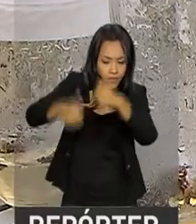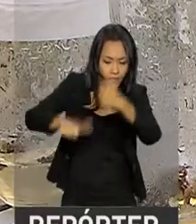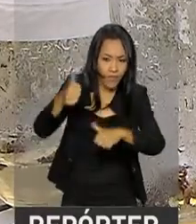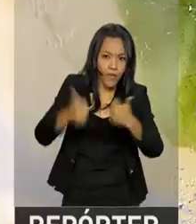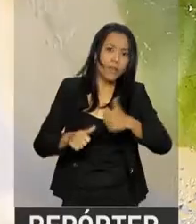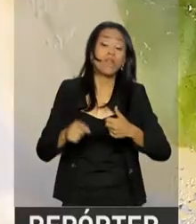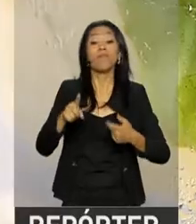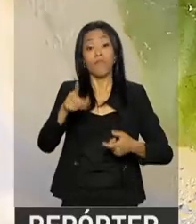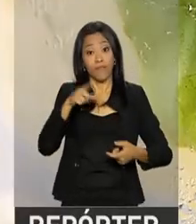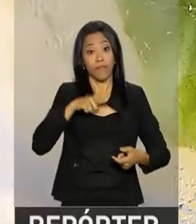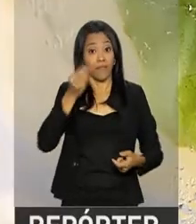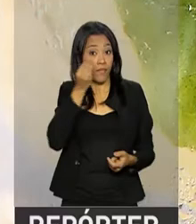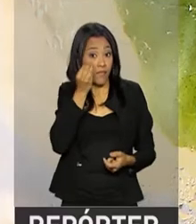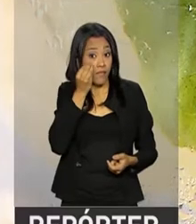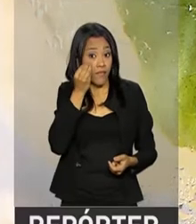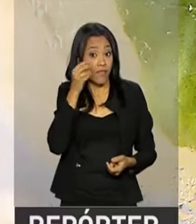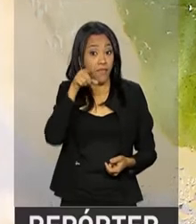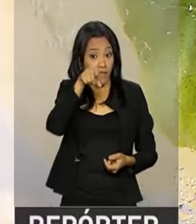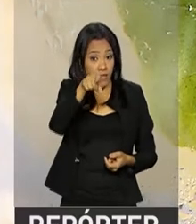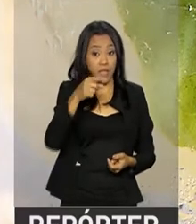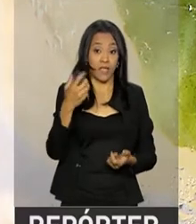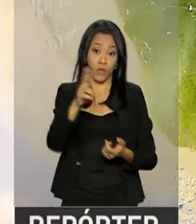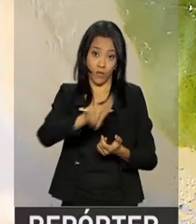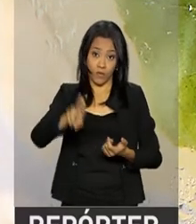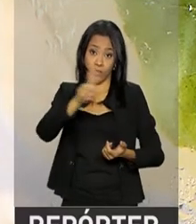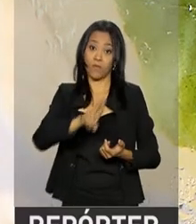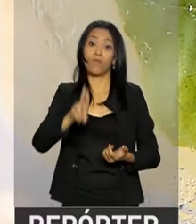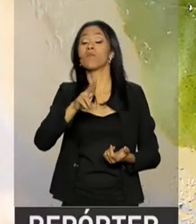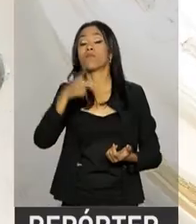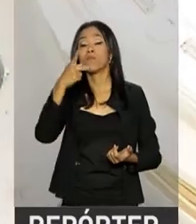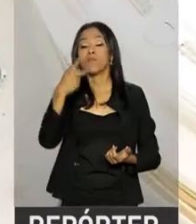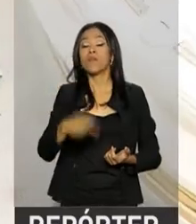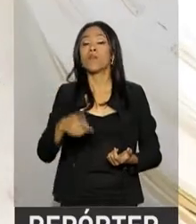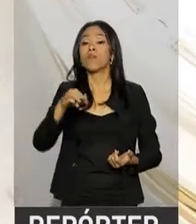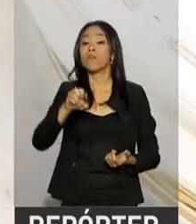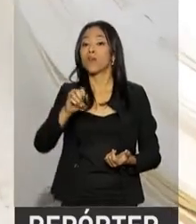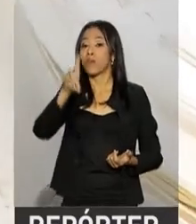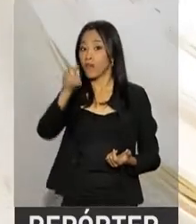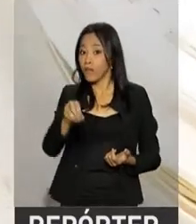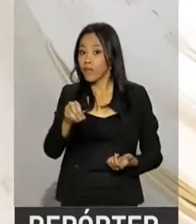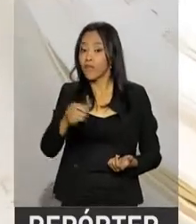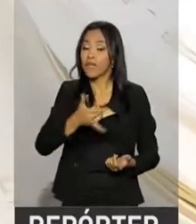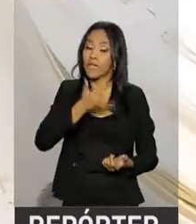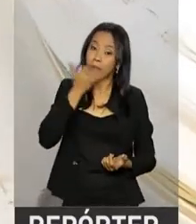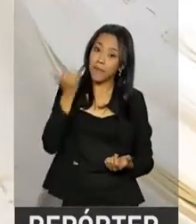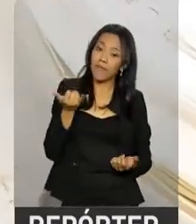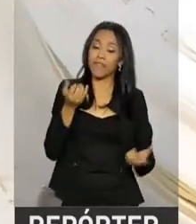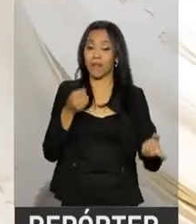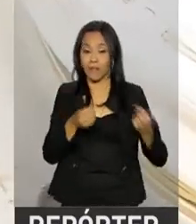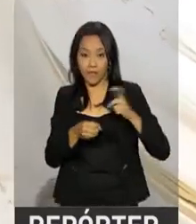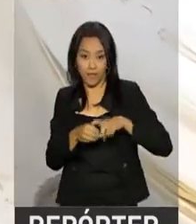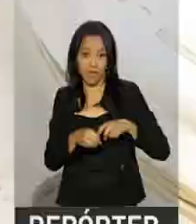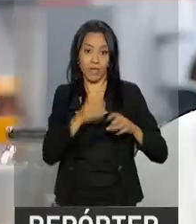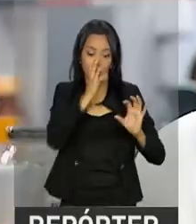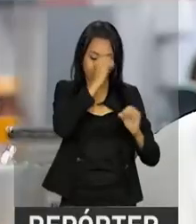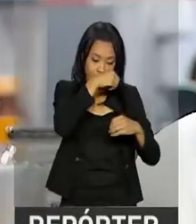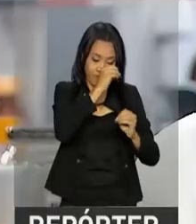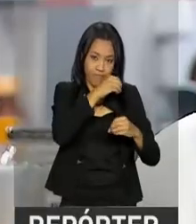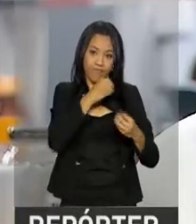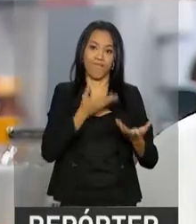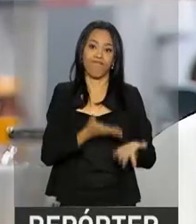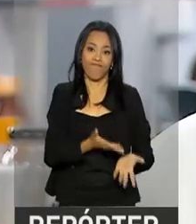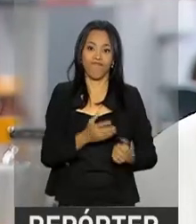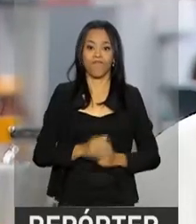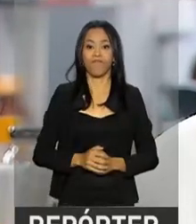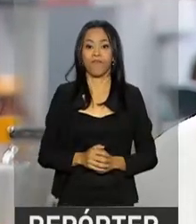dos testes a entrada do futuro medicamento no mercado depende ainda da parceria com um laboratório essas